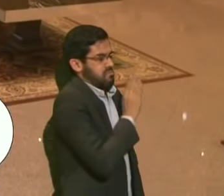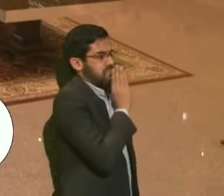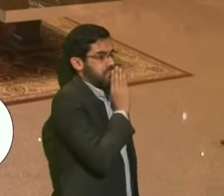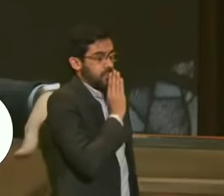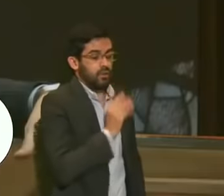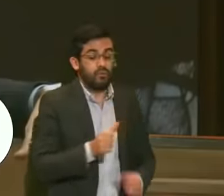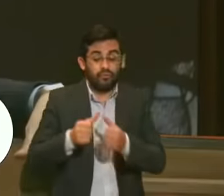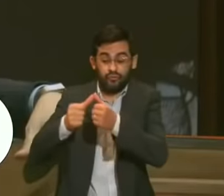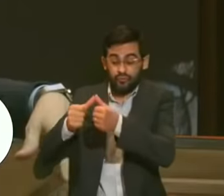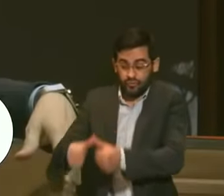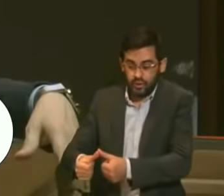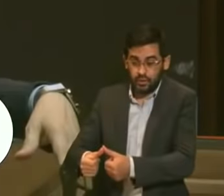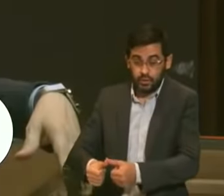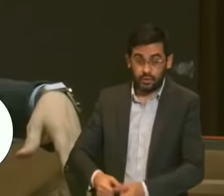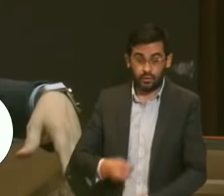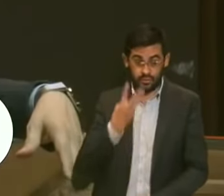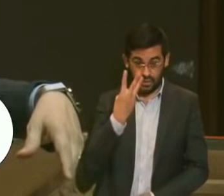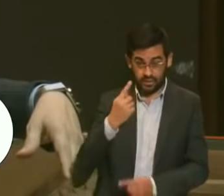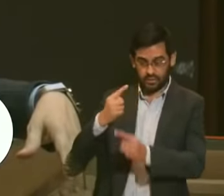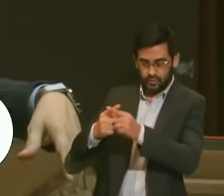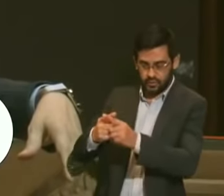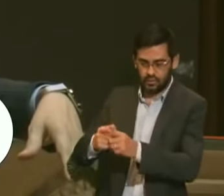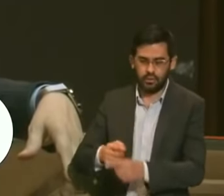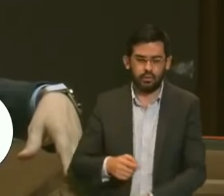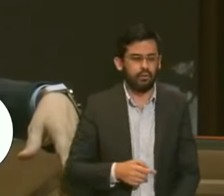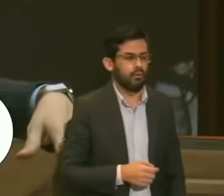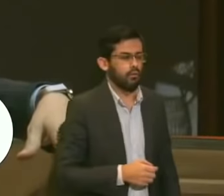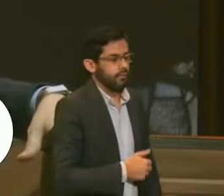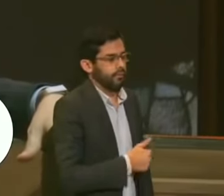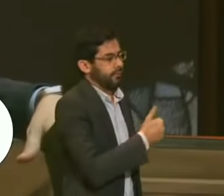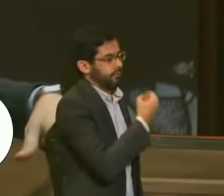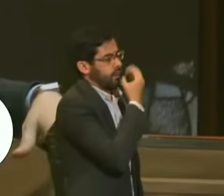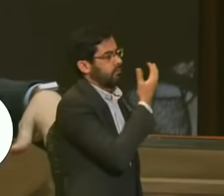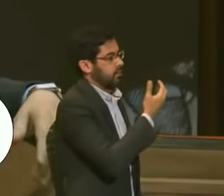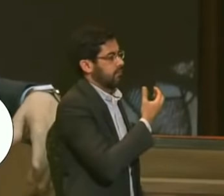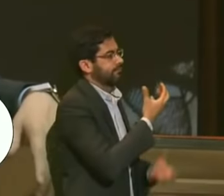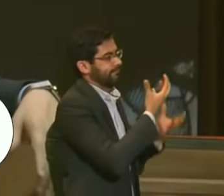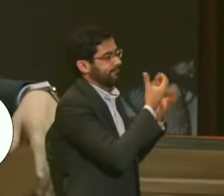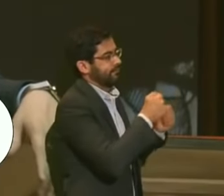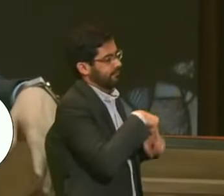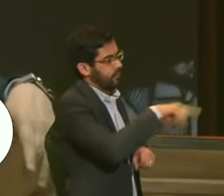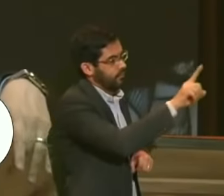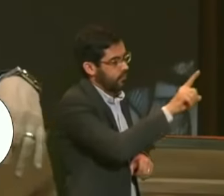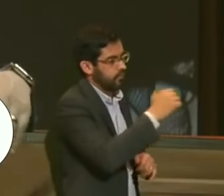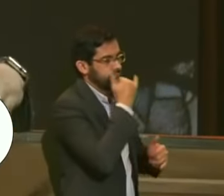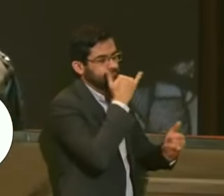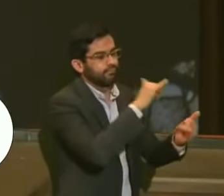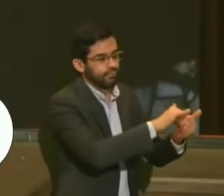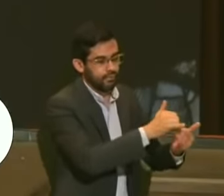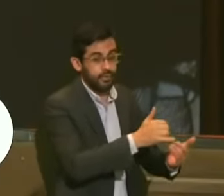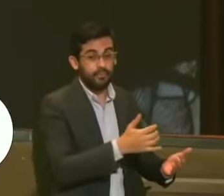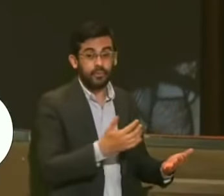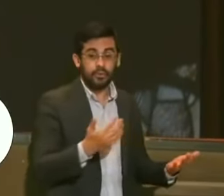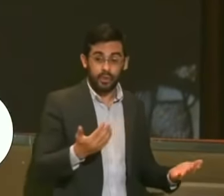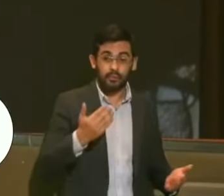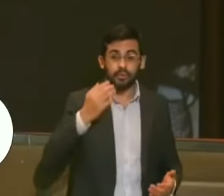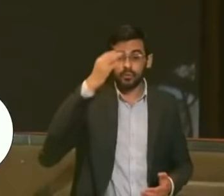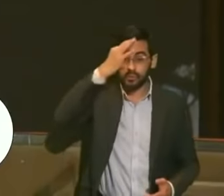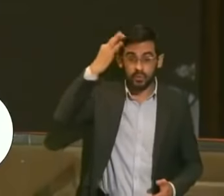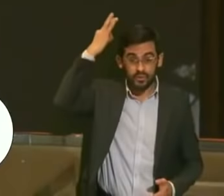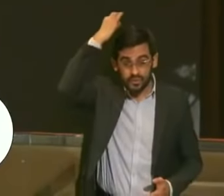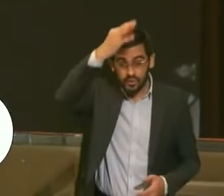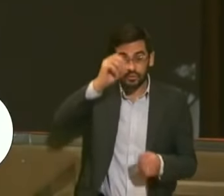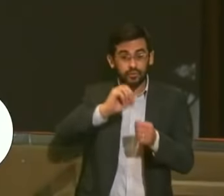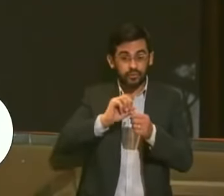novo. Quando foi a terceira vez, tá bom, eu vou. Sabe, a gente é assim às vezes. E aí o Espírito de Deus tem que